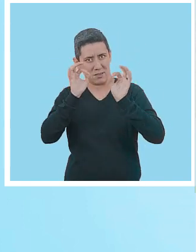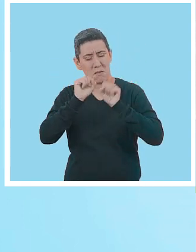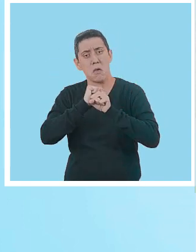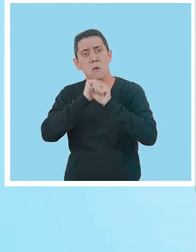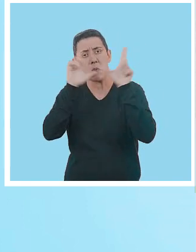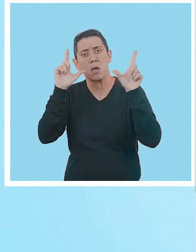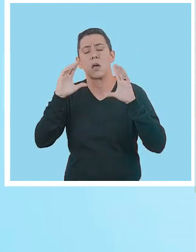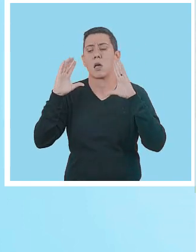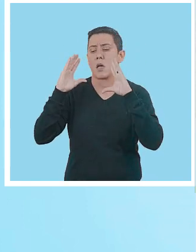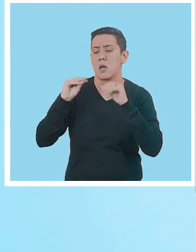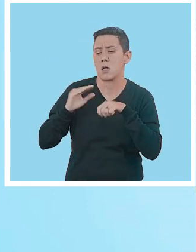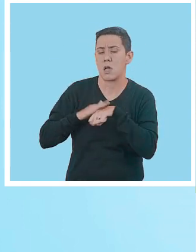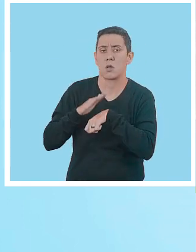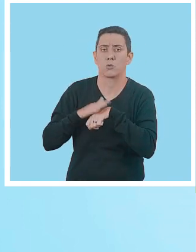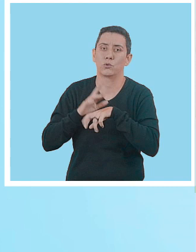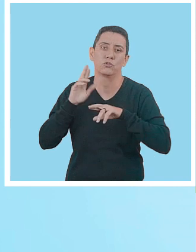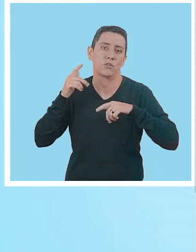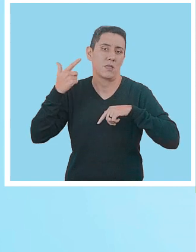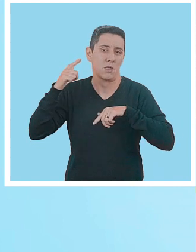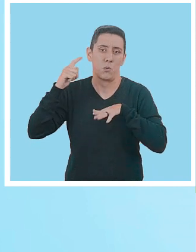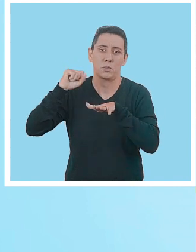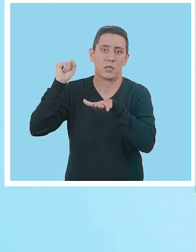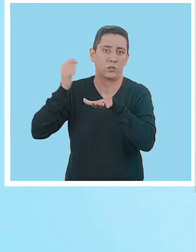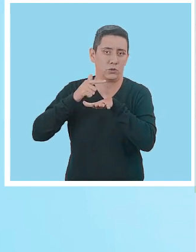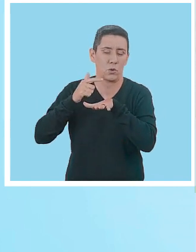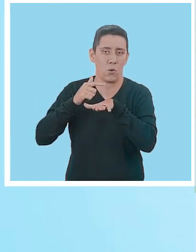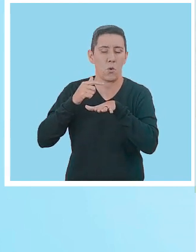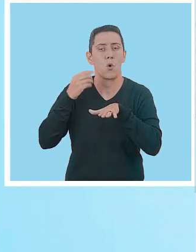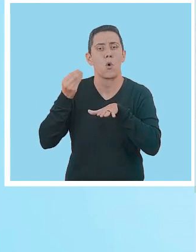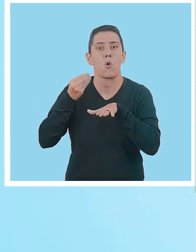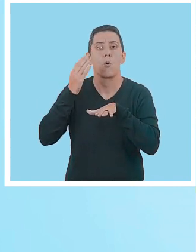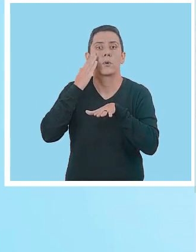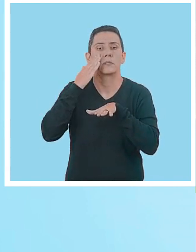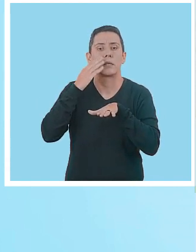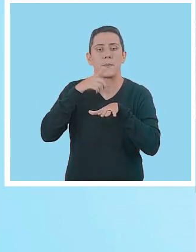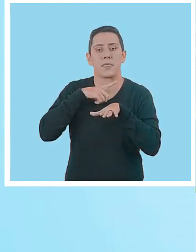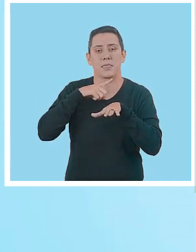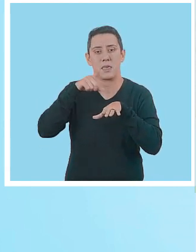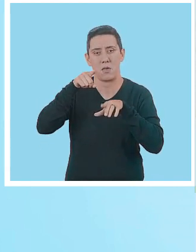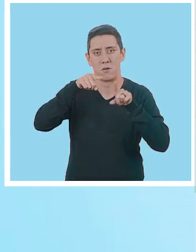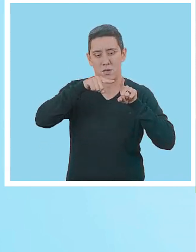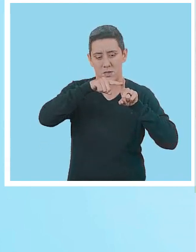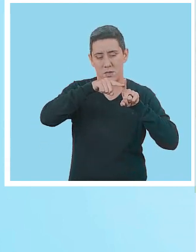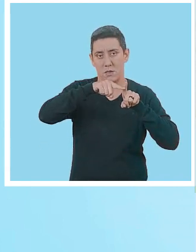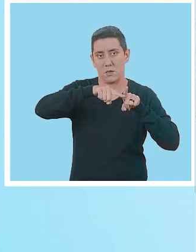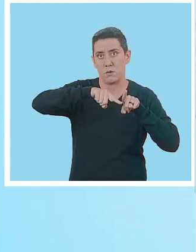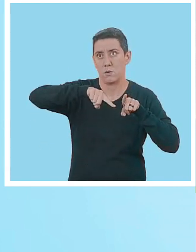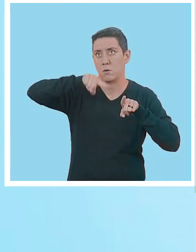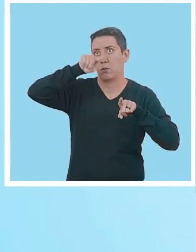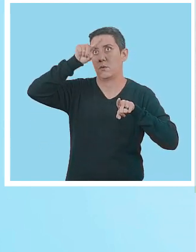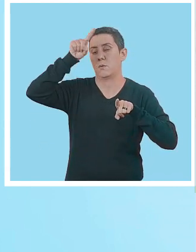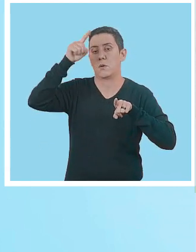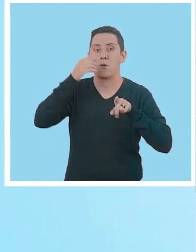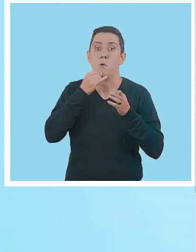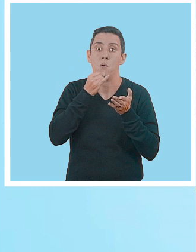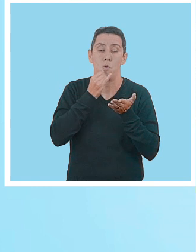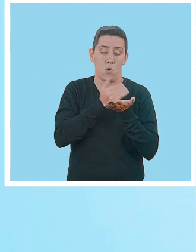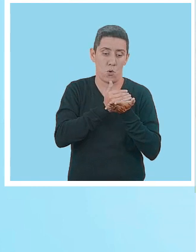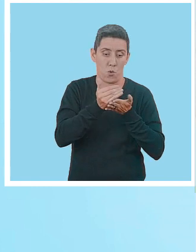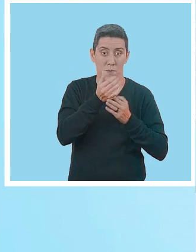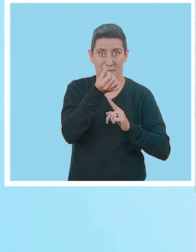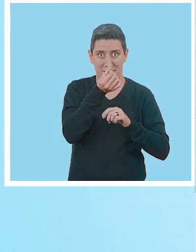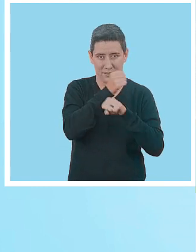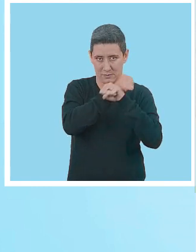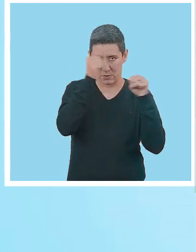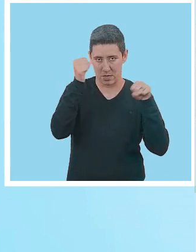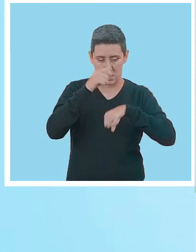qual que é a potência da solar ao longo do dia então dá para ver que ela começa a Gerar as seis da manhã